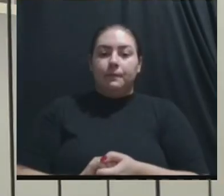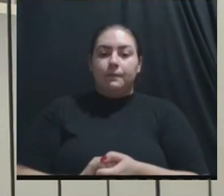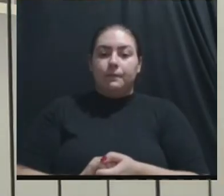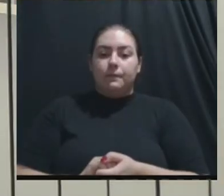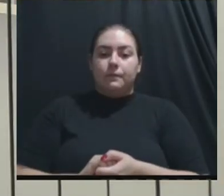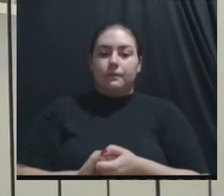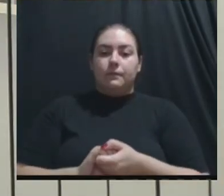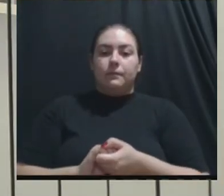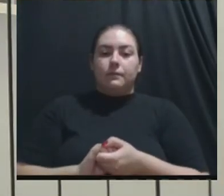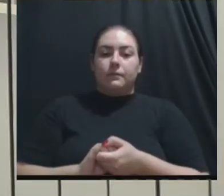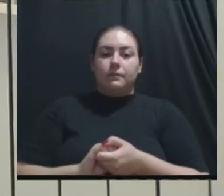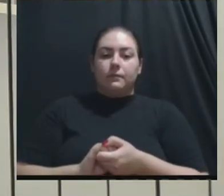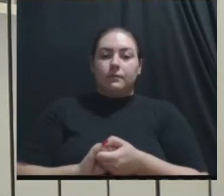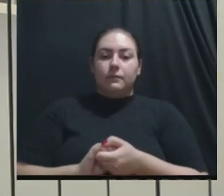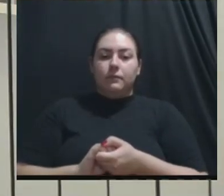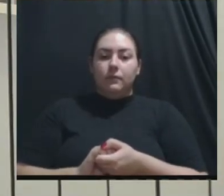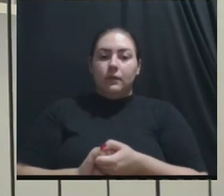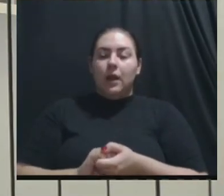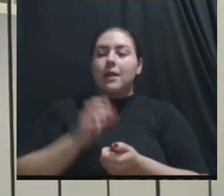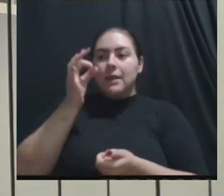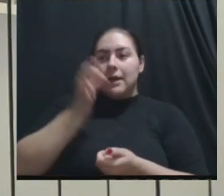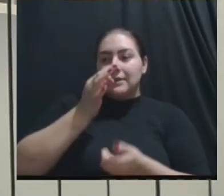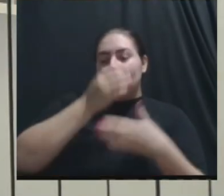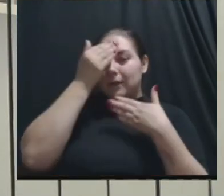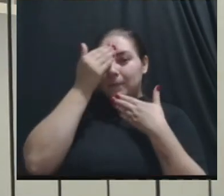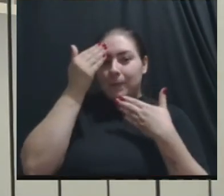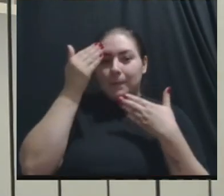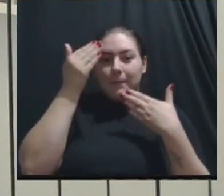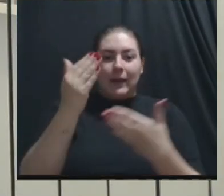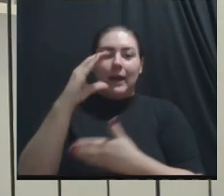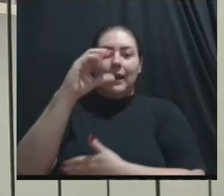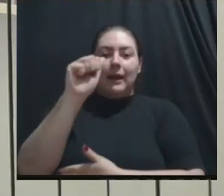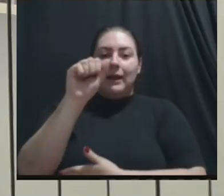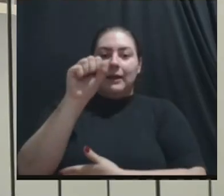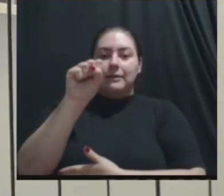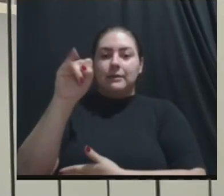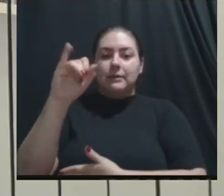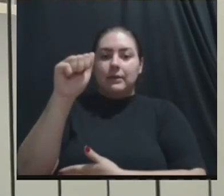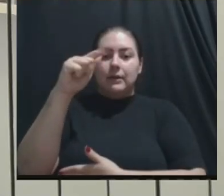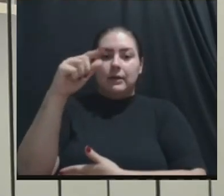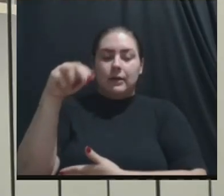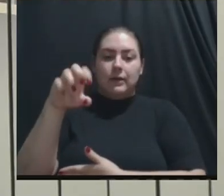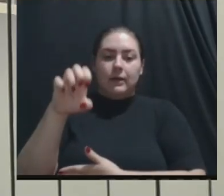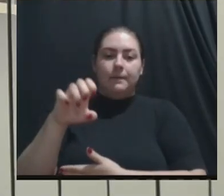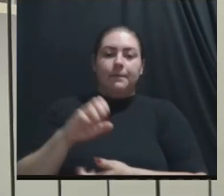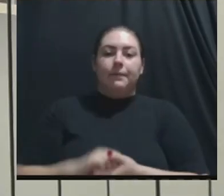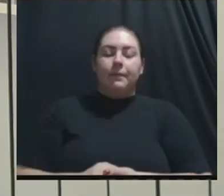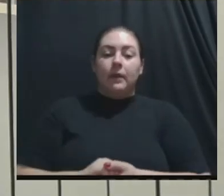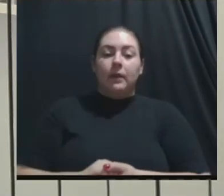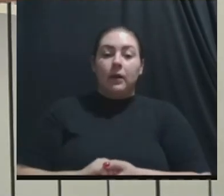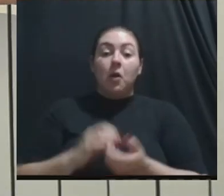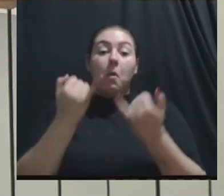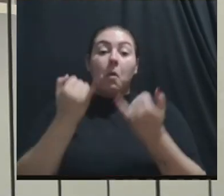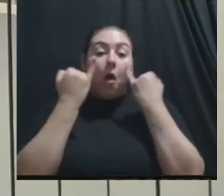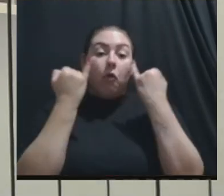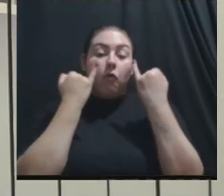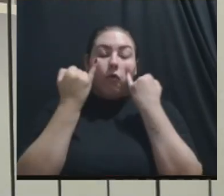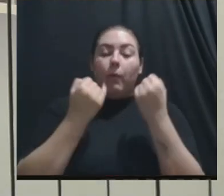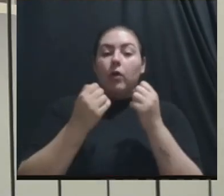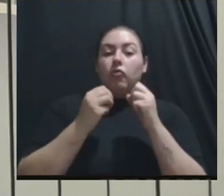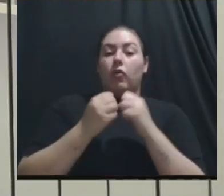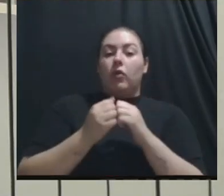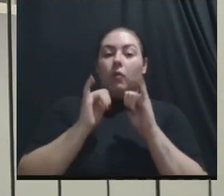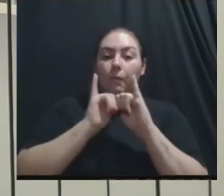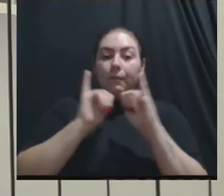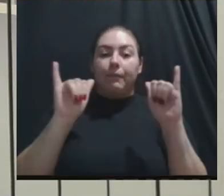Tá certo, muito obrigado, Cassiane Alves, e também a disponibilidade do tempo, as informações que foram passadas aqui pela Thaís Costa, que é